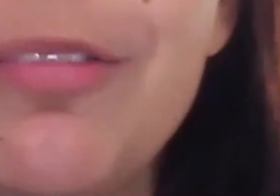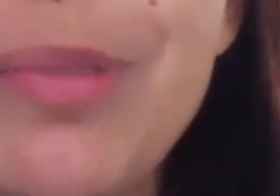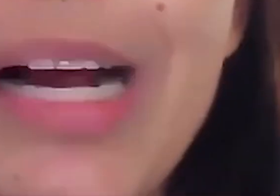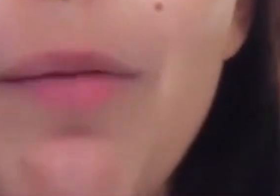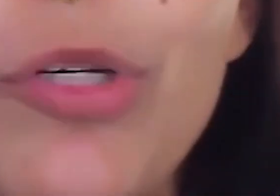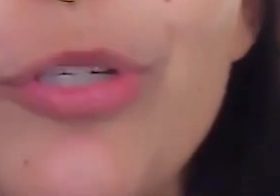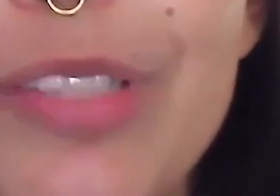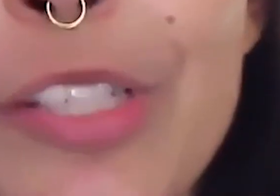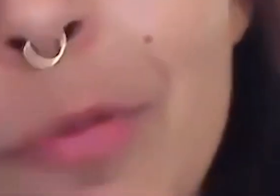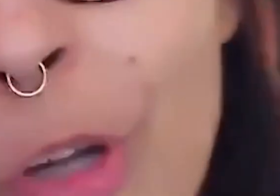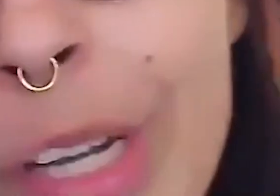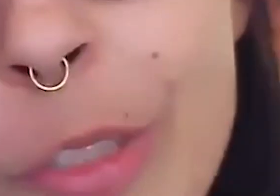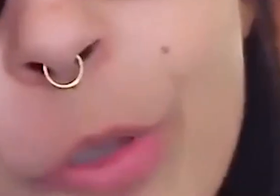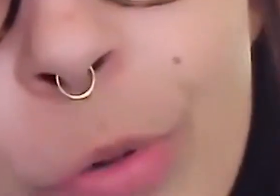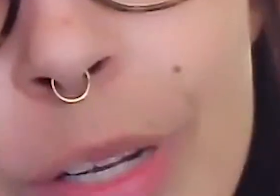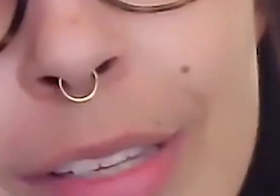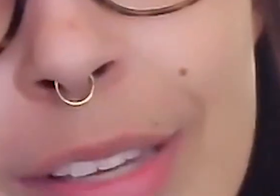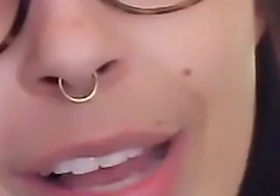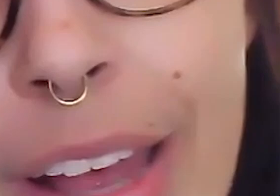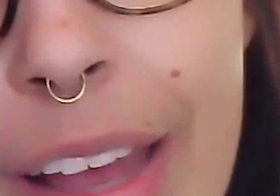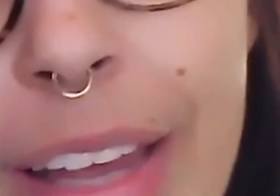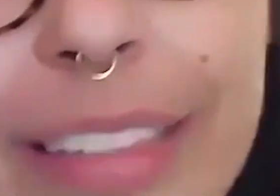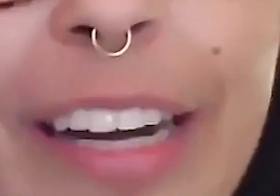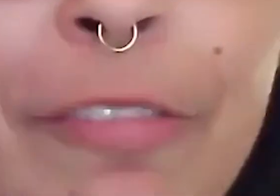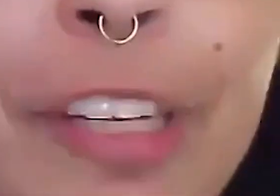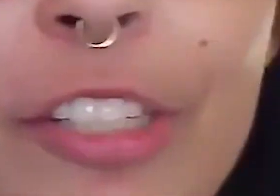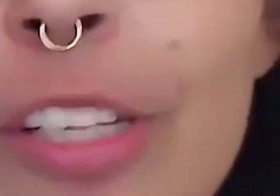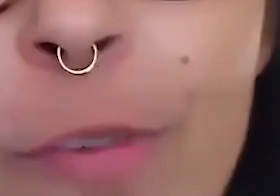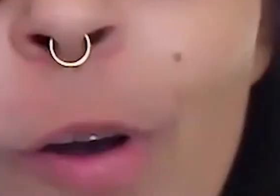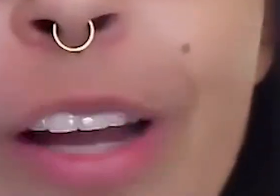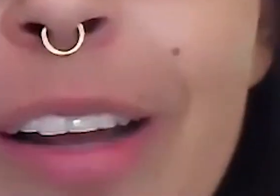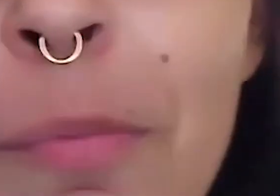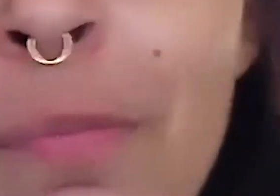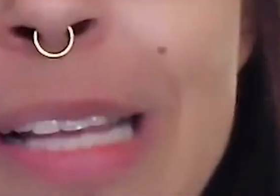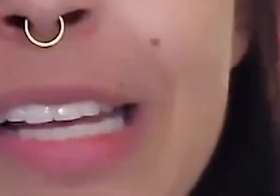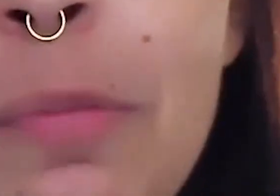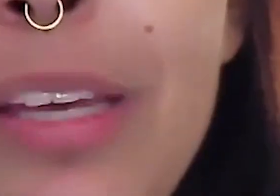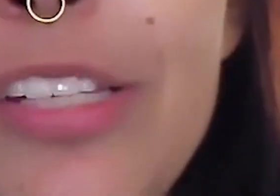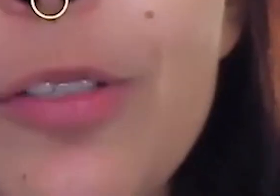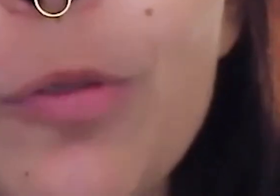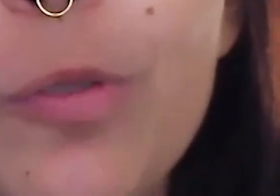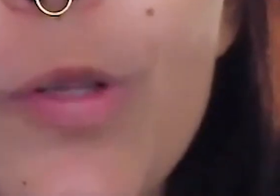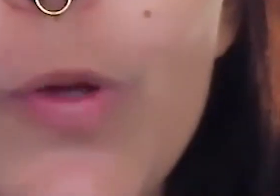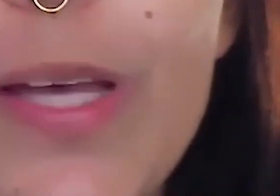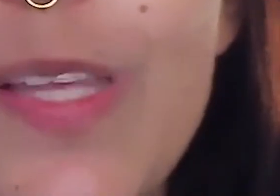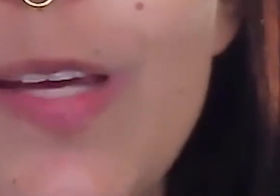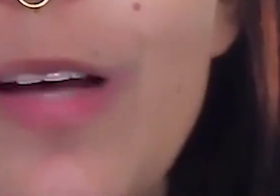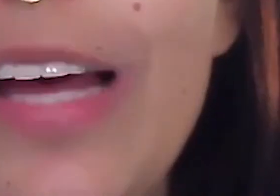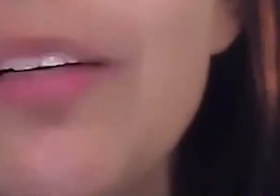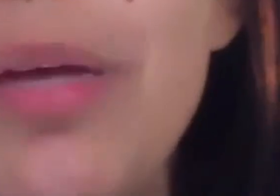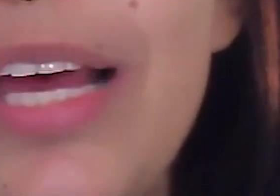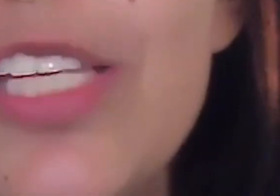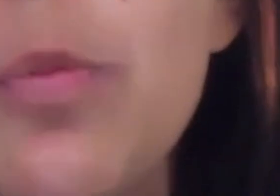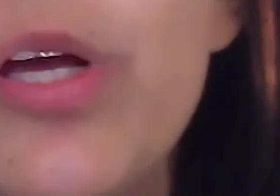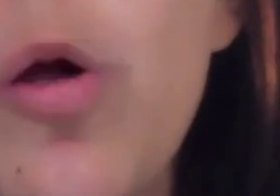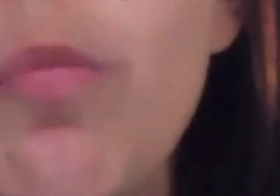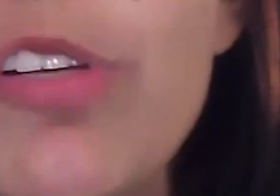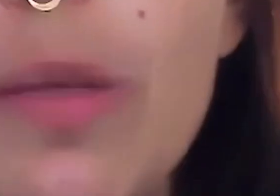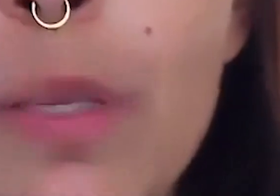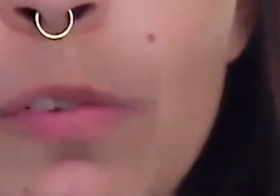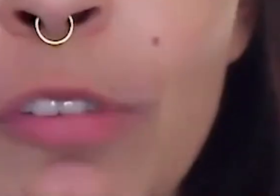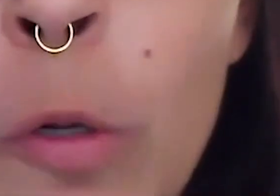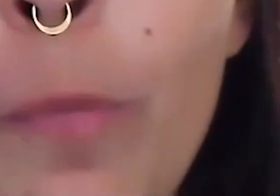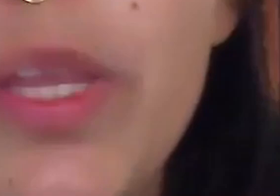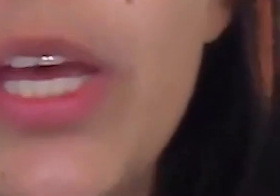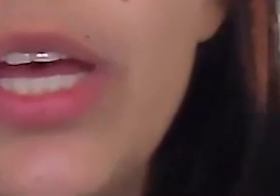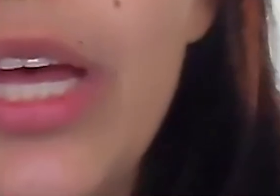falou que acabou jogando duas eh entrevistas fora basicamente o nosso receio é também esse porque Como